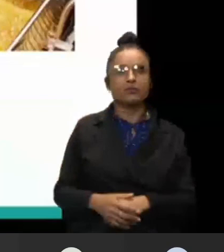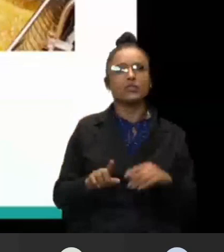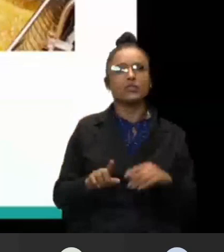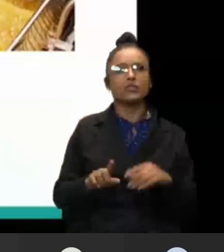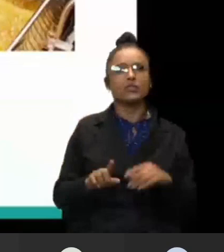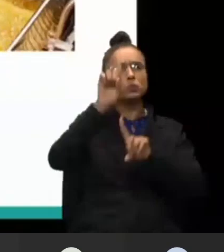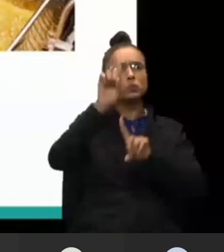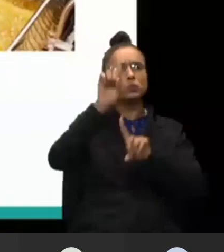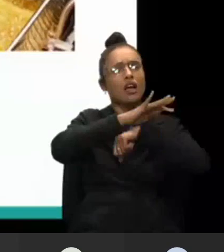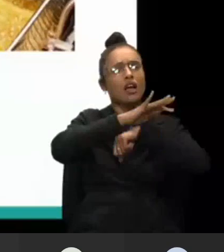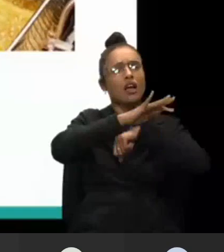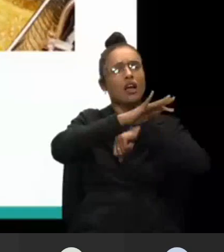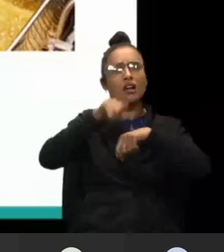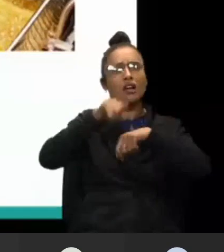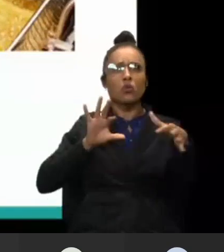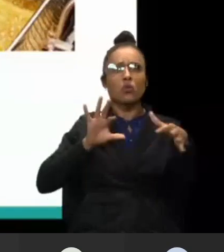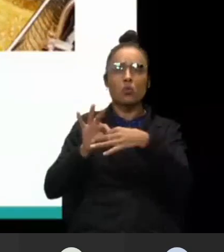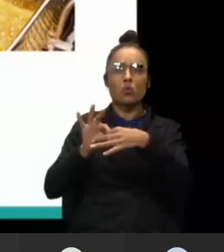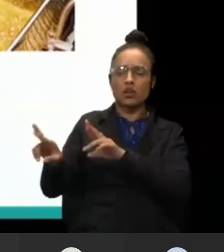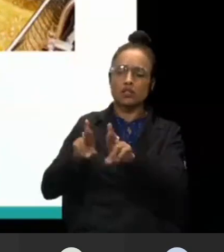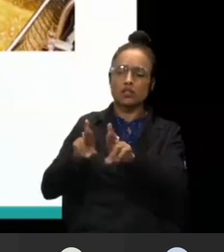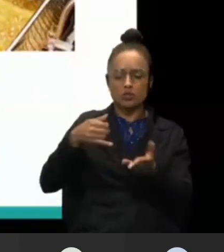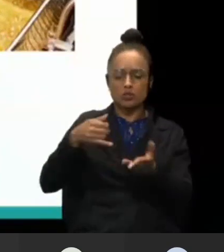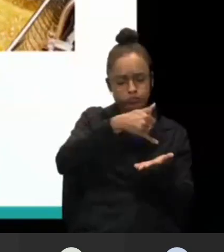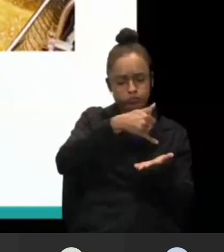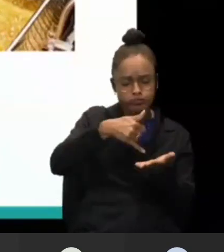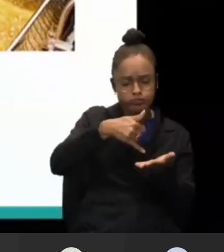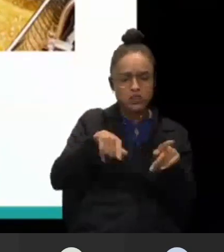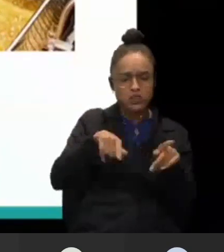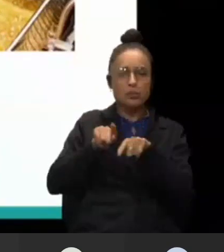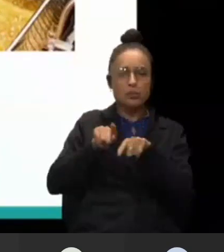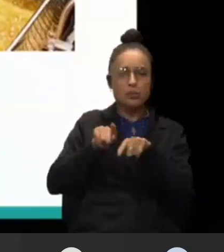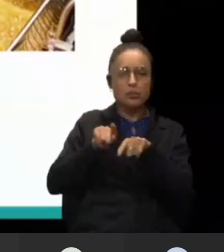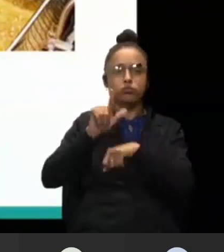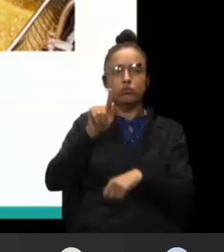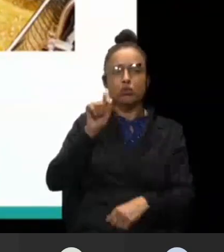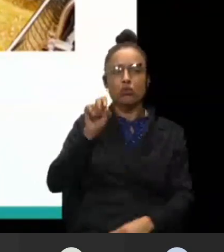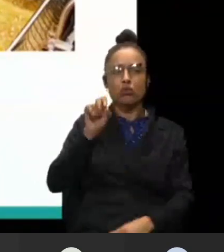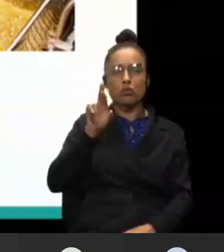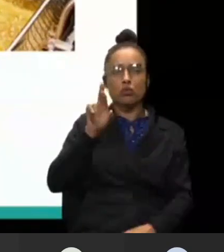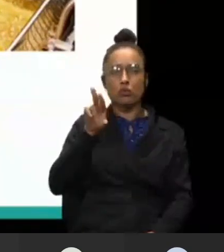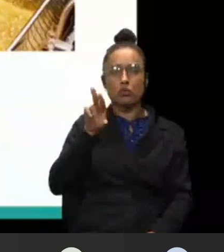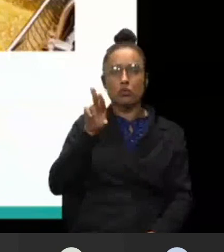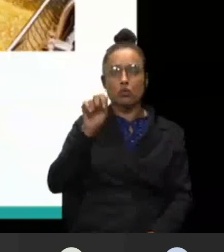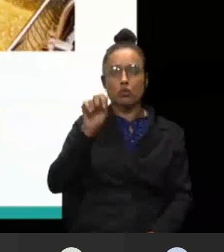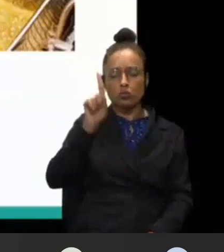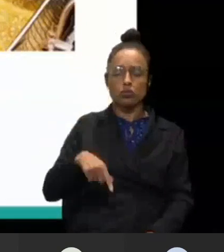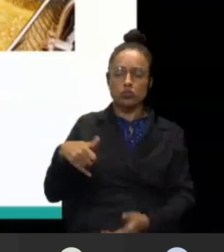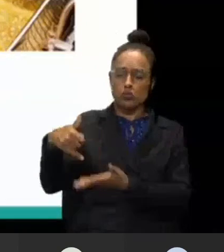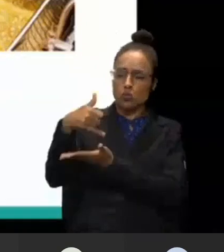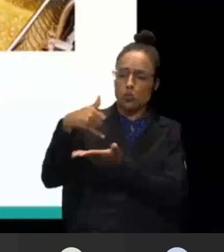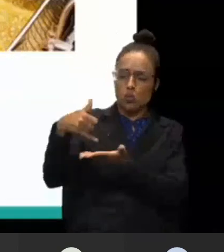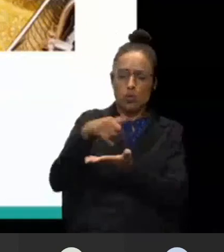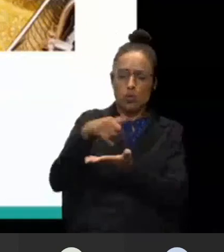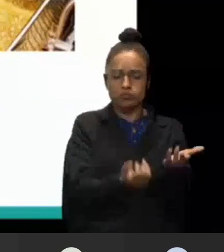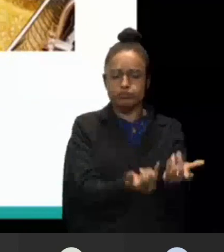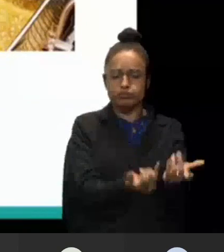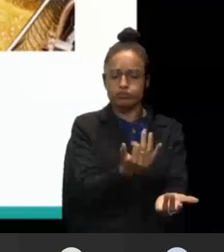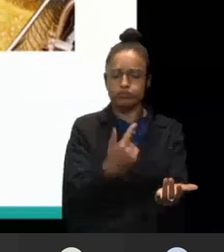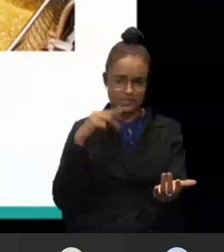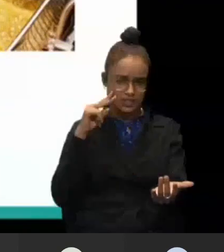está relacionado com a qualidade de óleos e gorduras, a qualidade do processamento. Então, óleos de fritura,